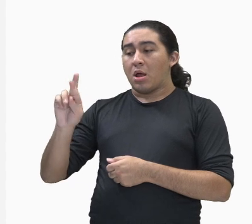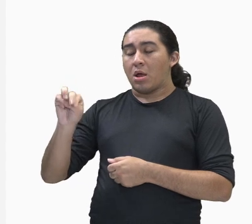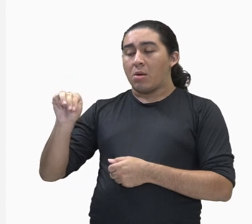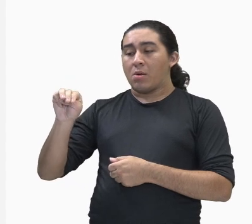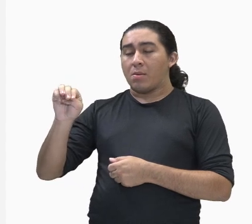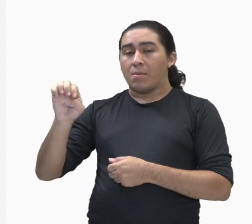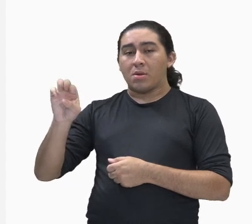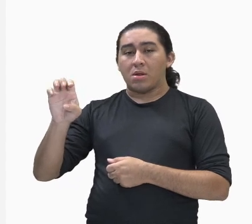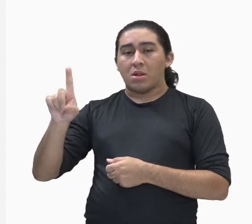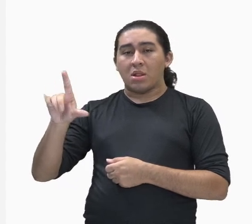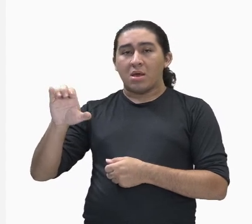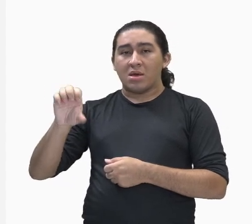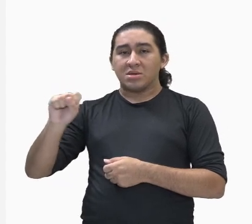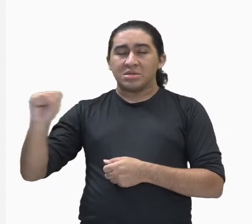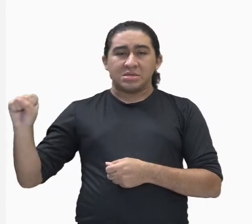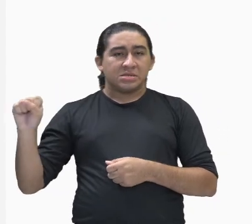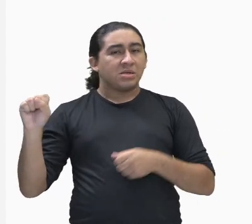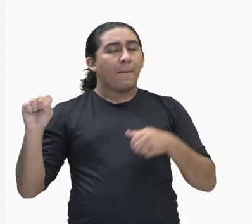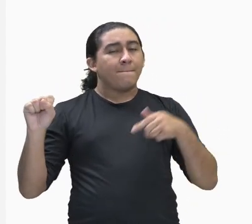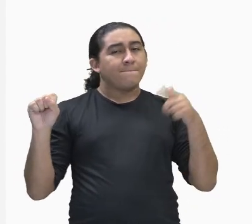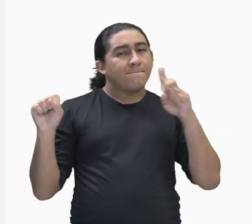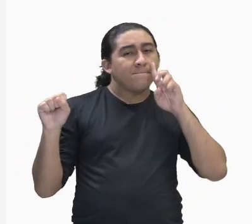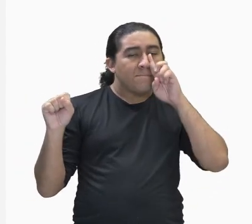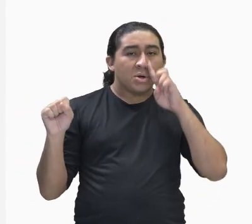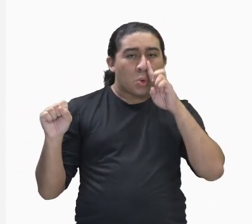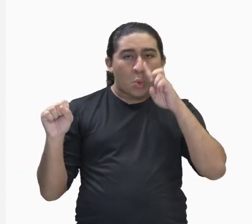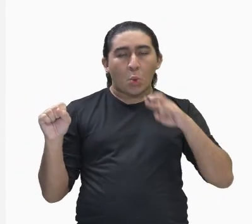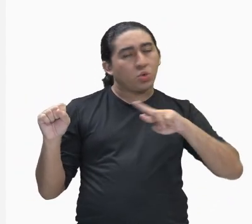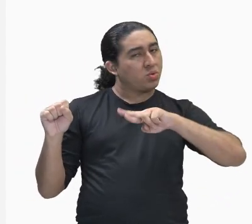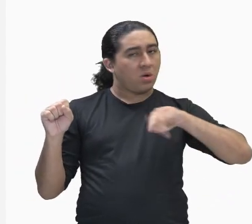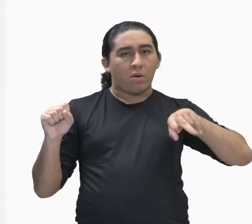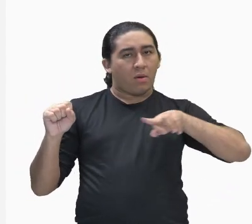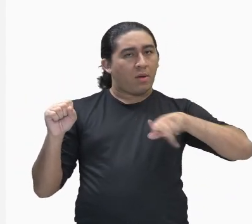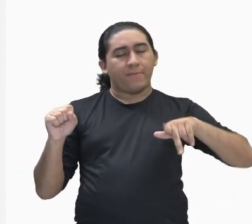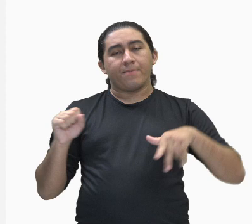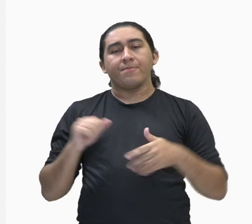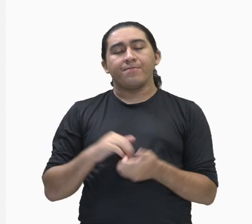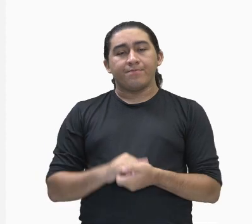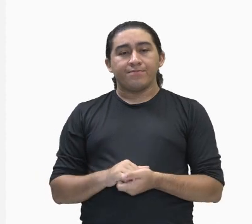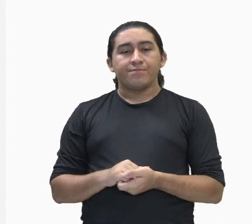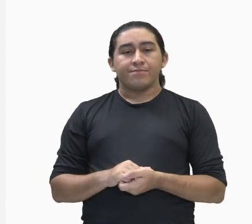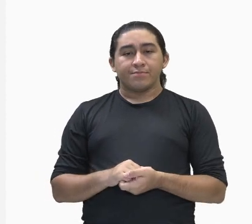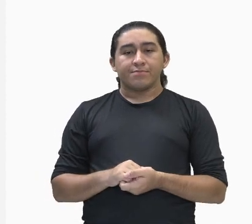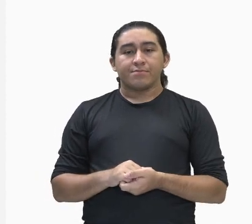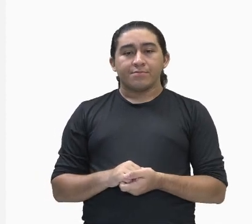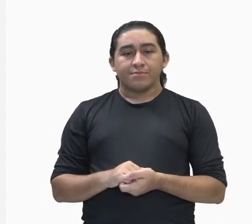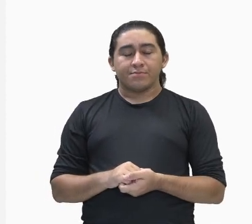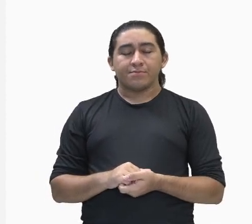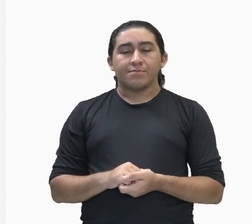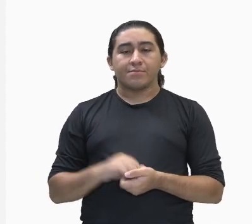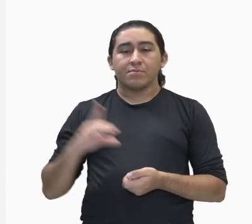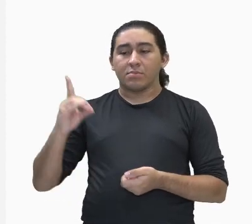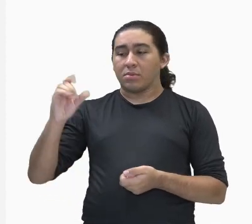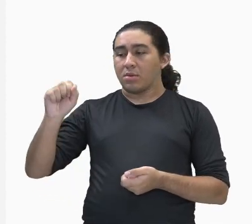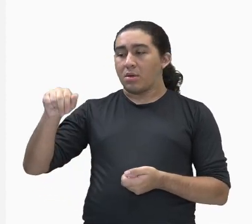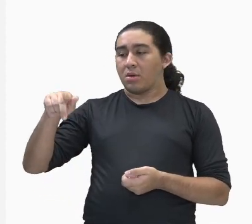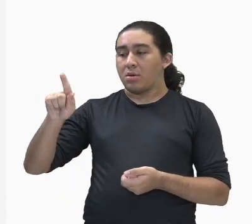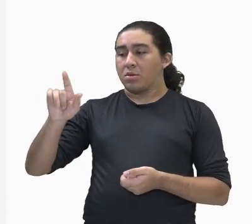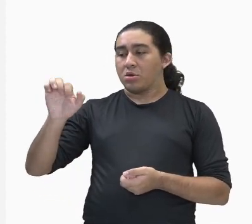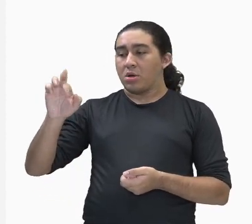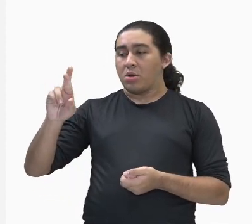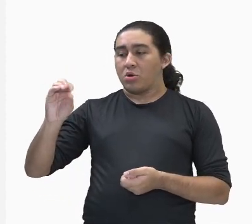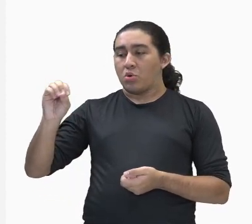Harmless, inofensivo. Lembra da palavrinha iniciando com H, som de R? Então, harmless. Harmless, inofensivo.